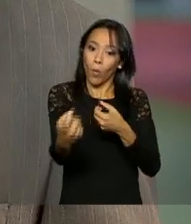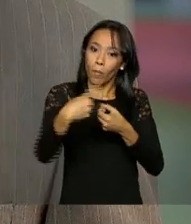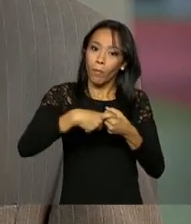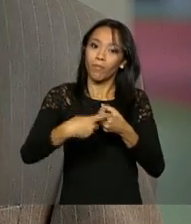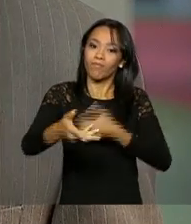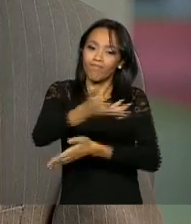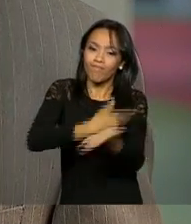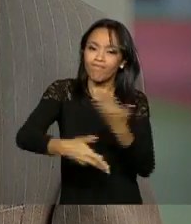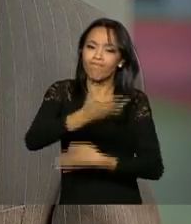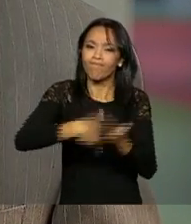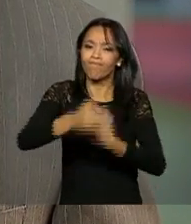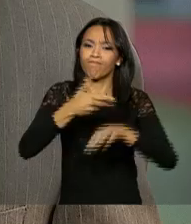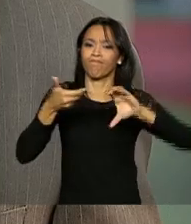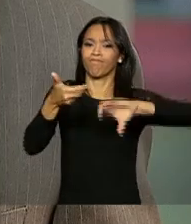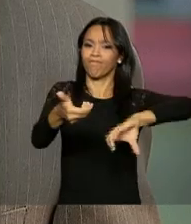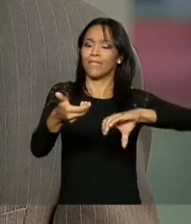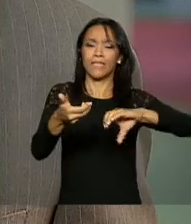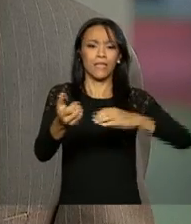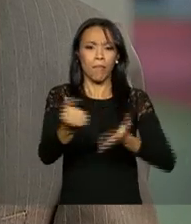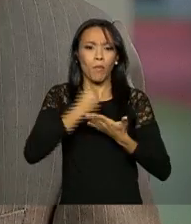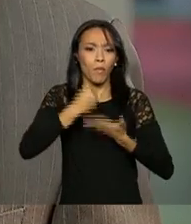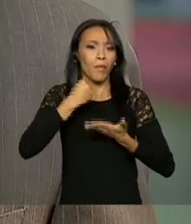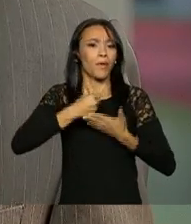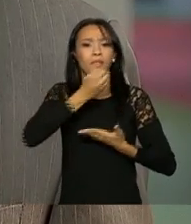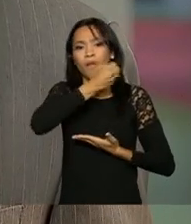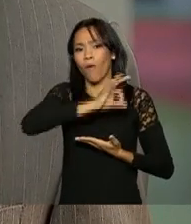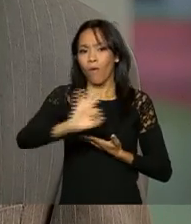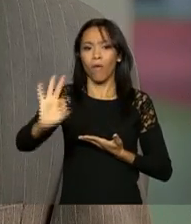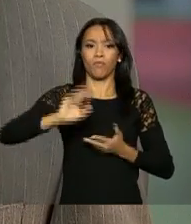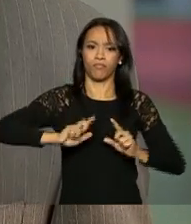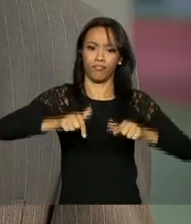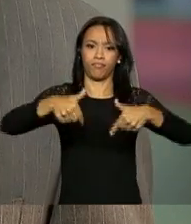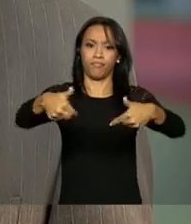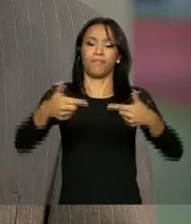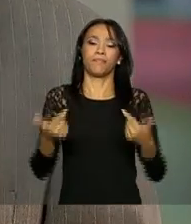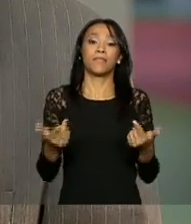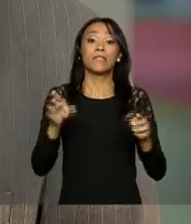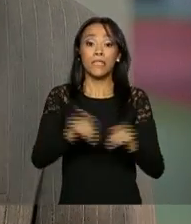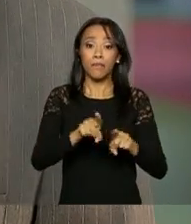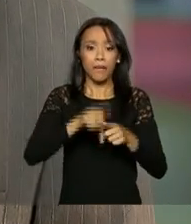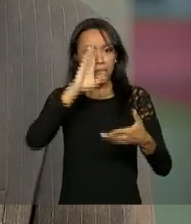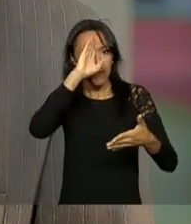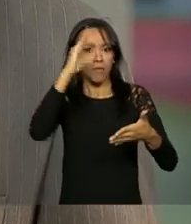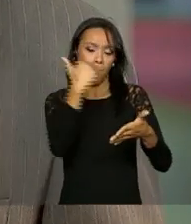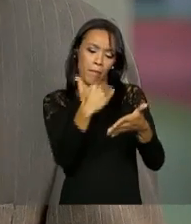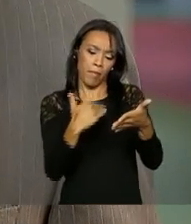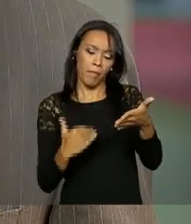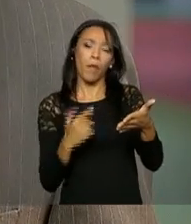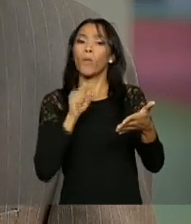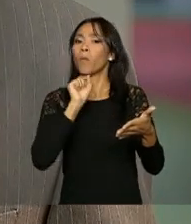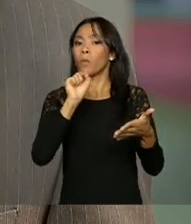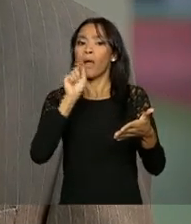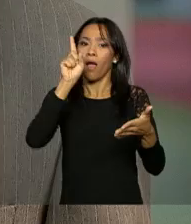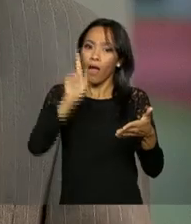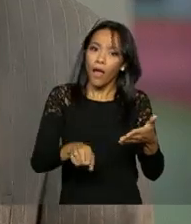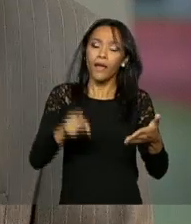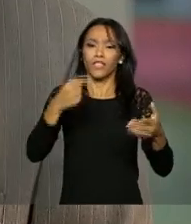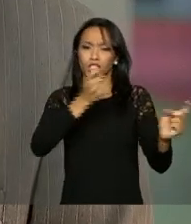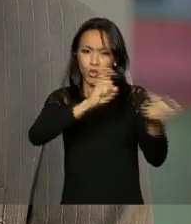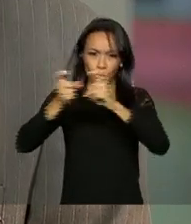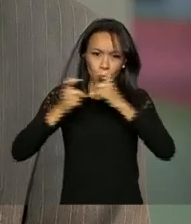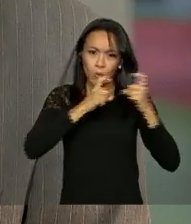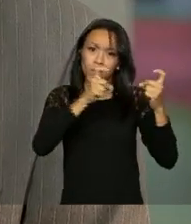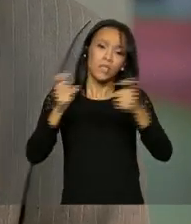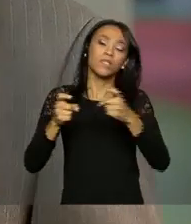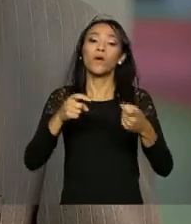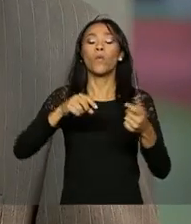é importante para construir uma agenda comum. Entre as prioridades do governo para este ano está a discussão sobre a reforma